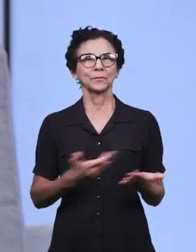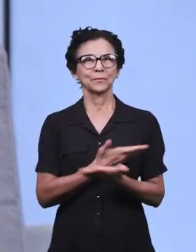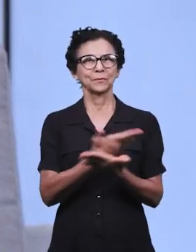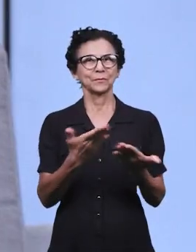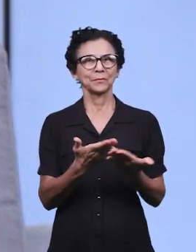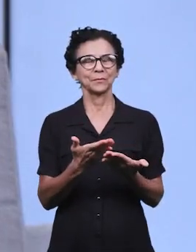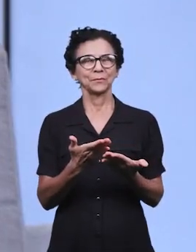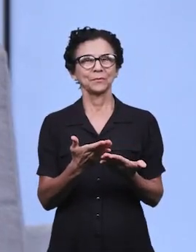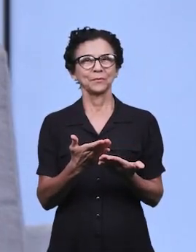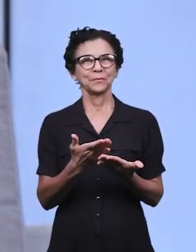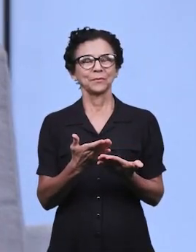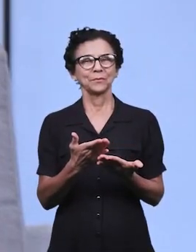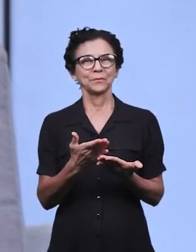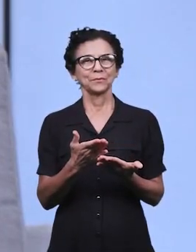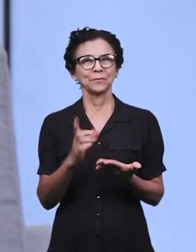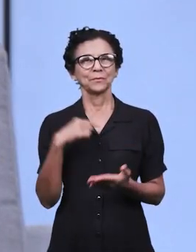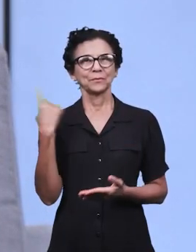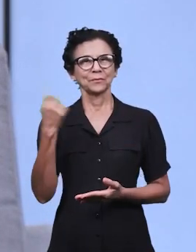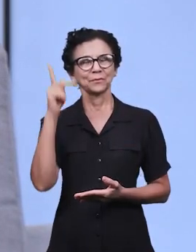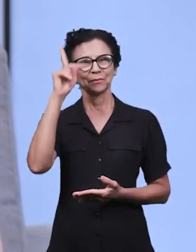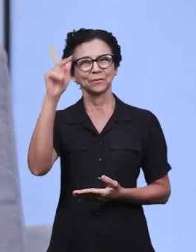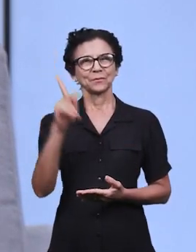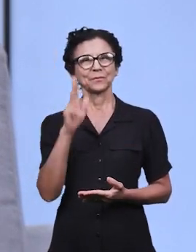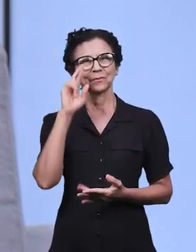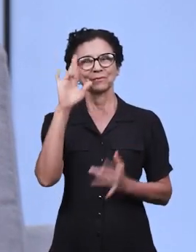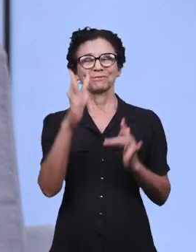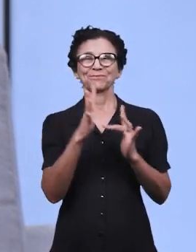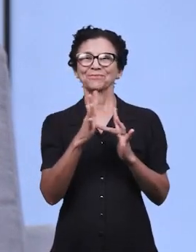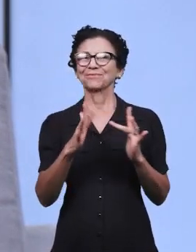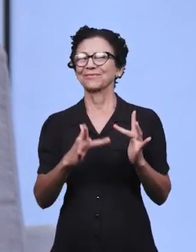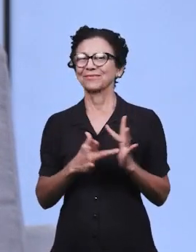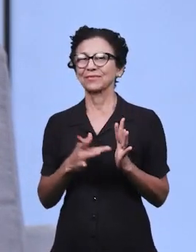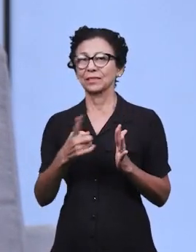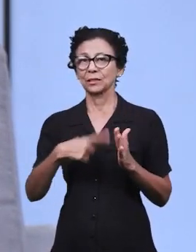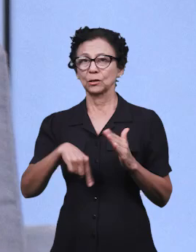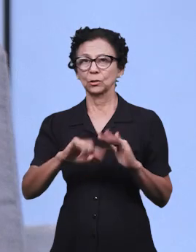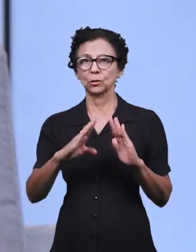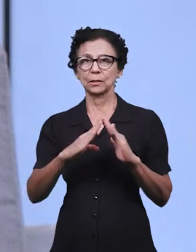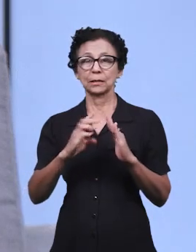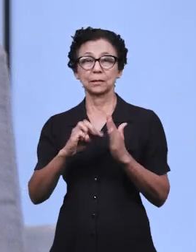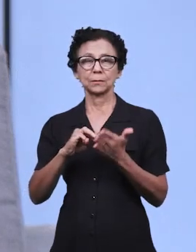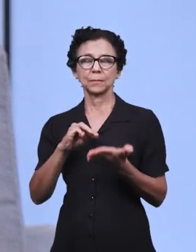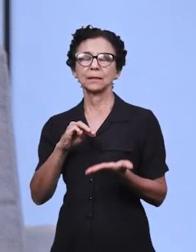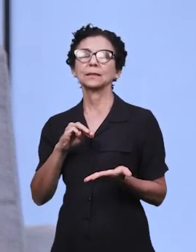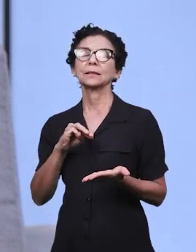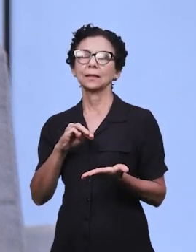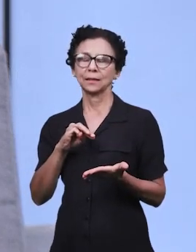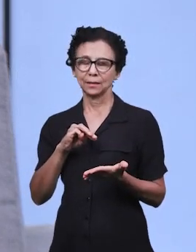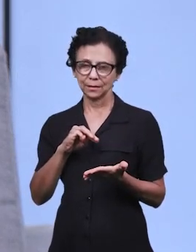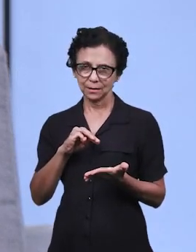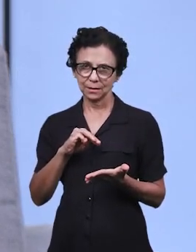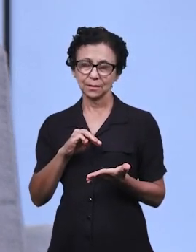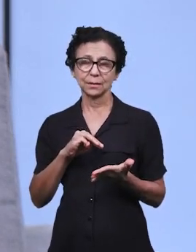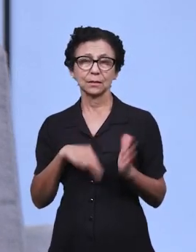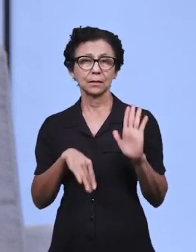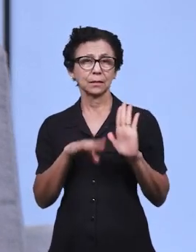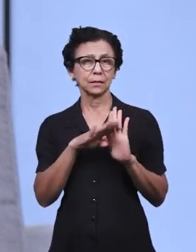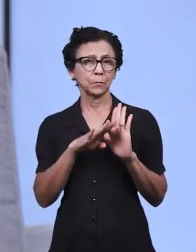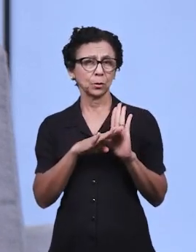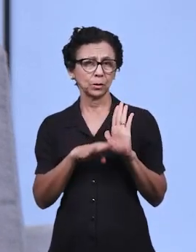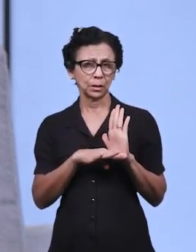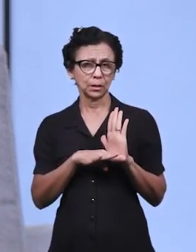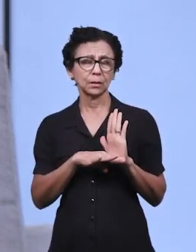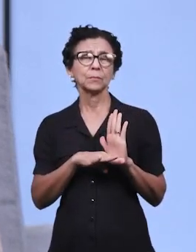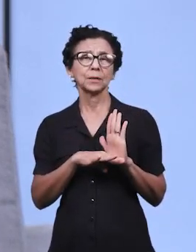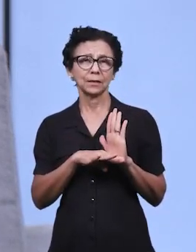Eu saúdo todos aqueles que nos assistem com a paz do Senhor Jesus. Nós somos a Igreja Cristã Maranata. Esse é o nosso programa, o programa